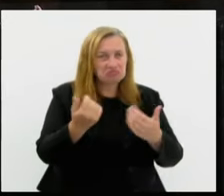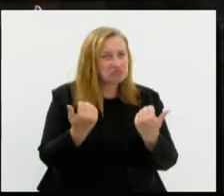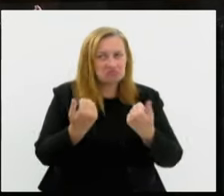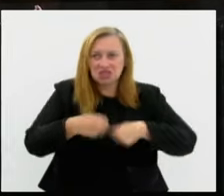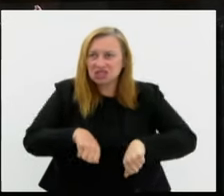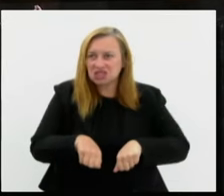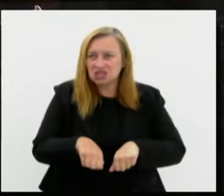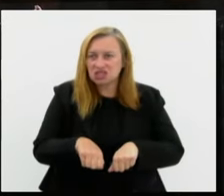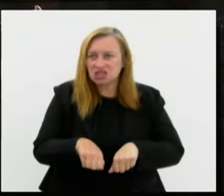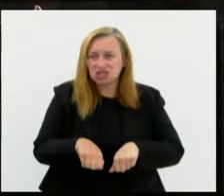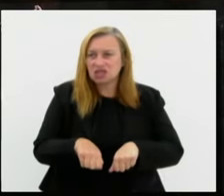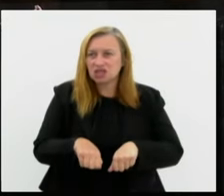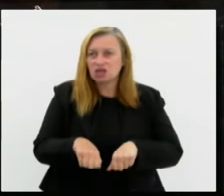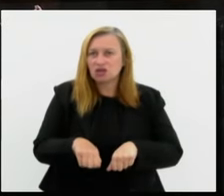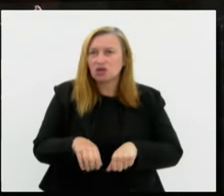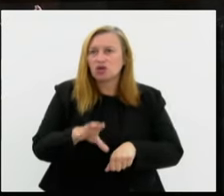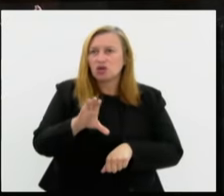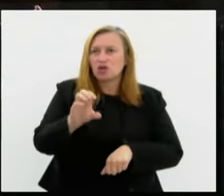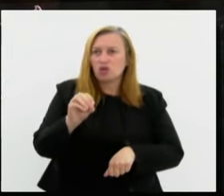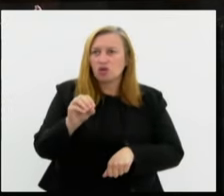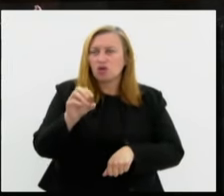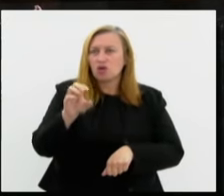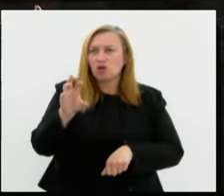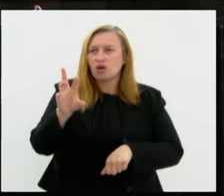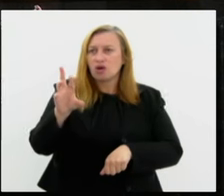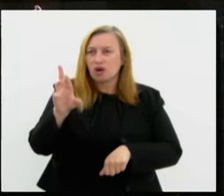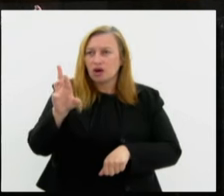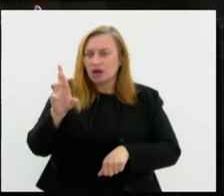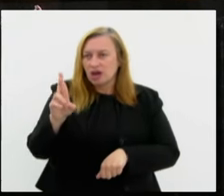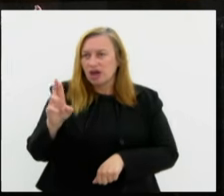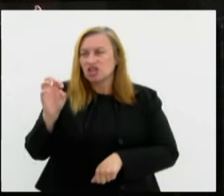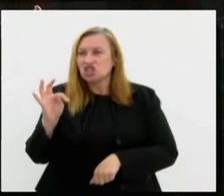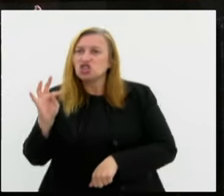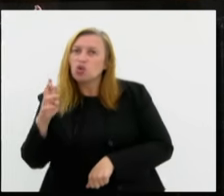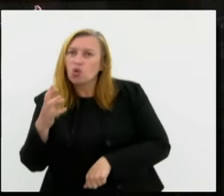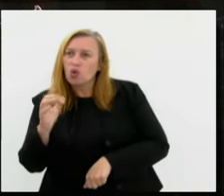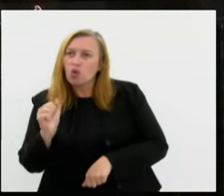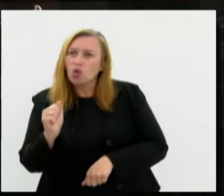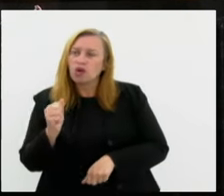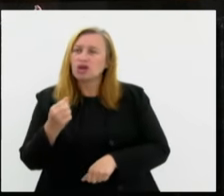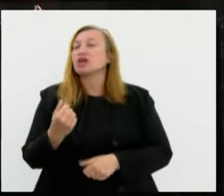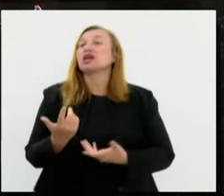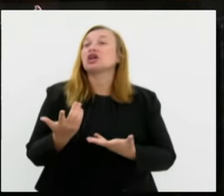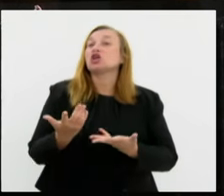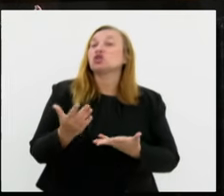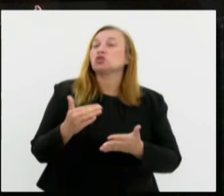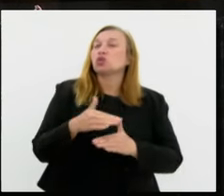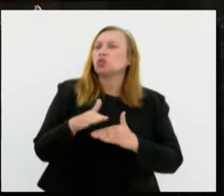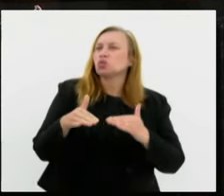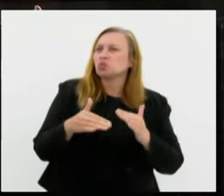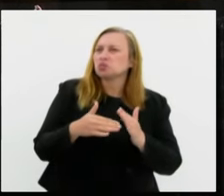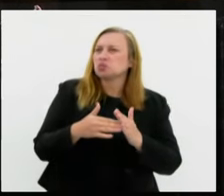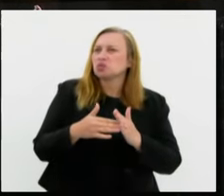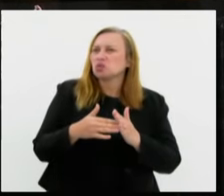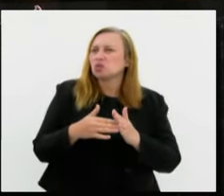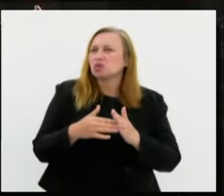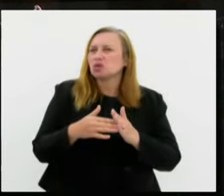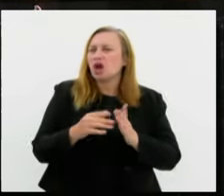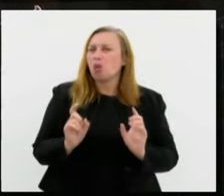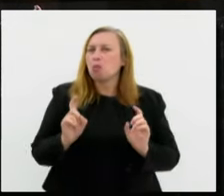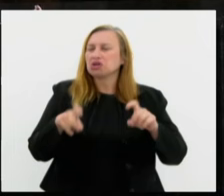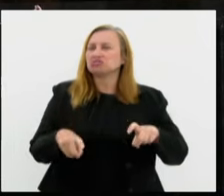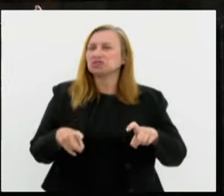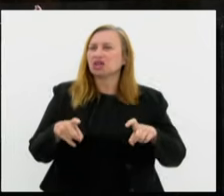nós todos apoiamos isso. Esses fatos parece que não dizem respeito ao mandato